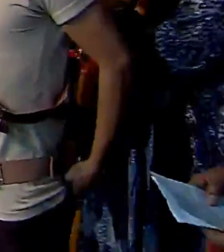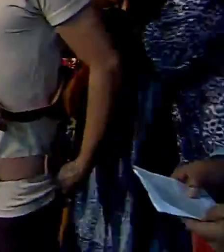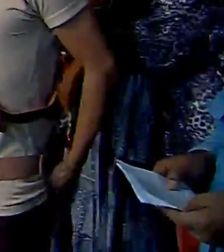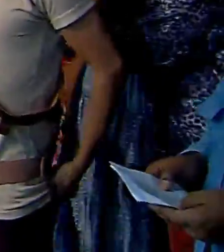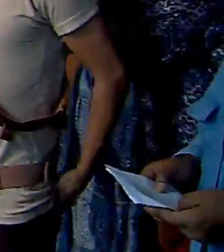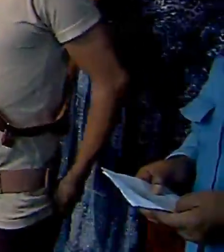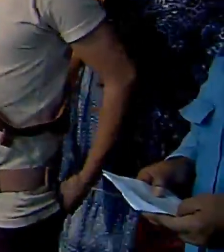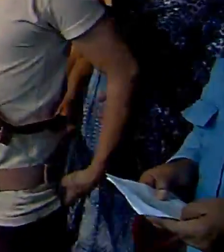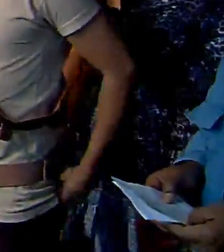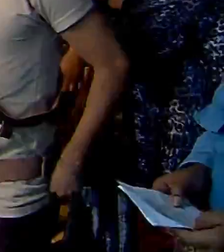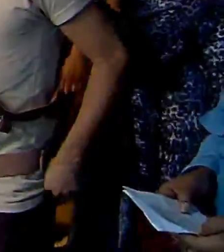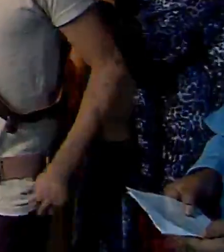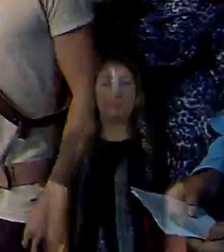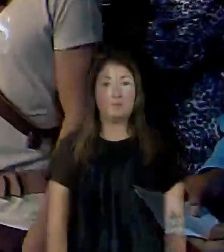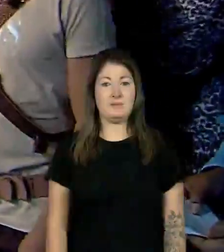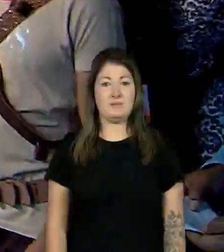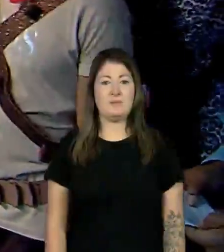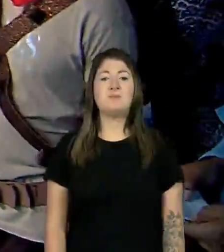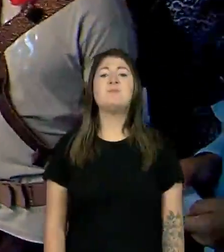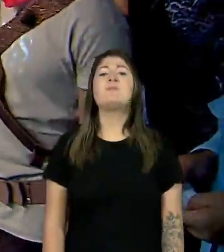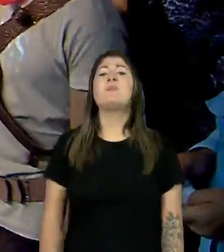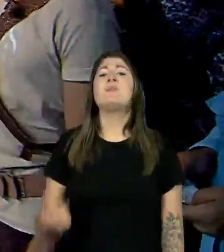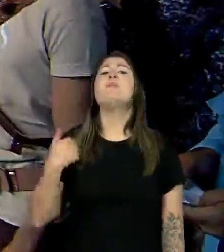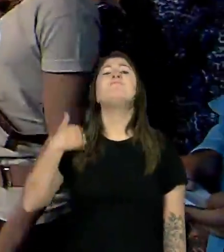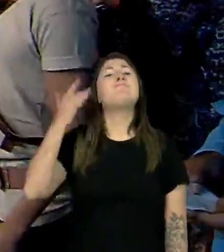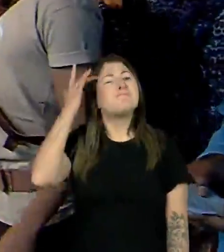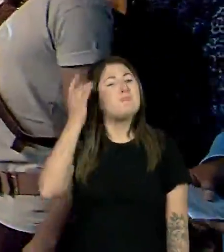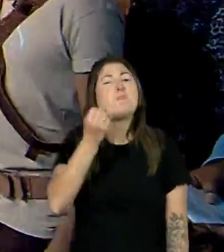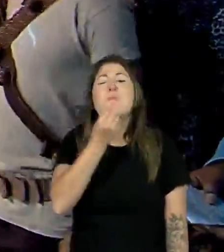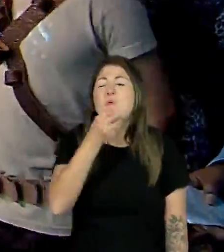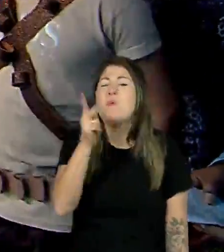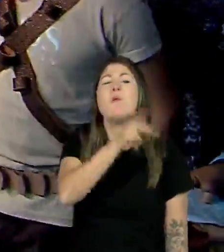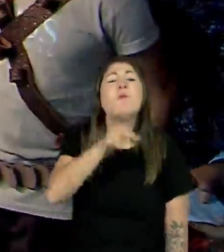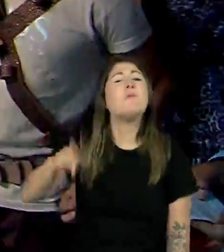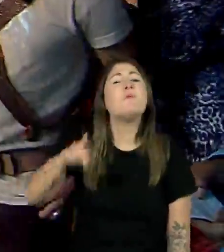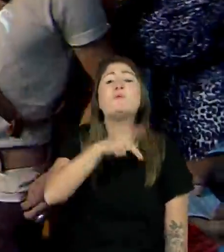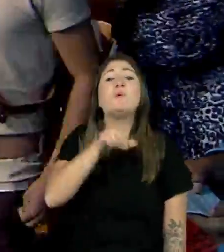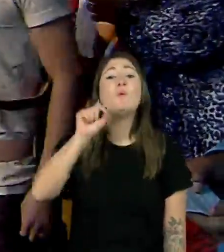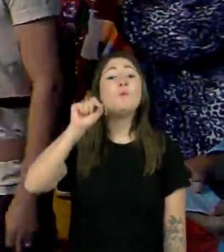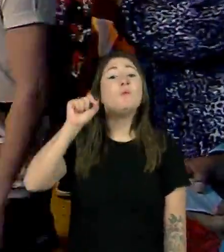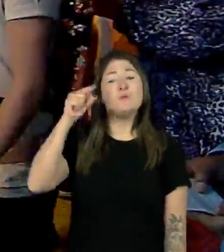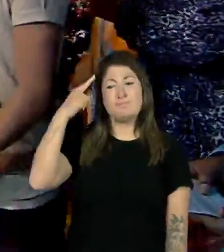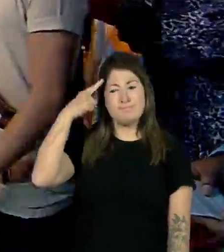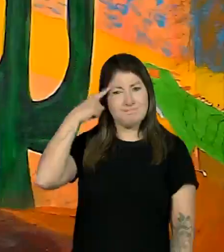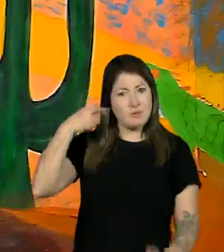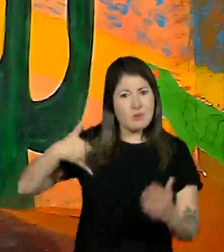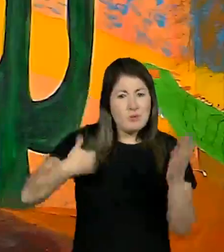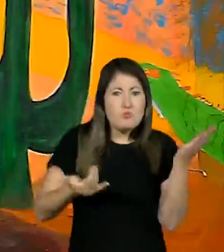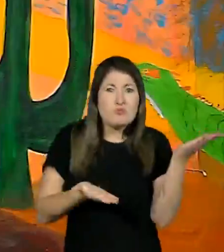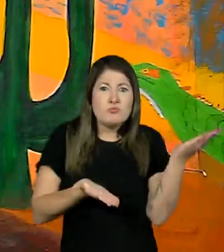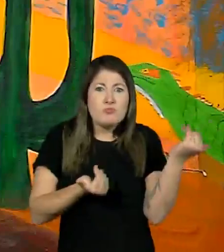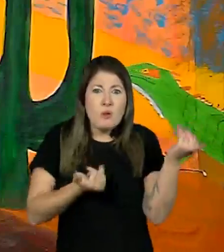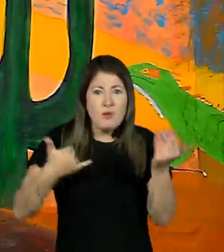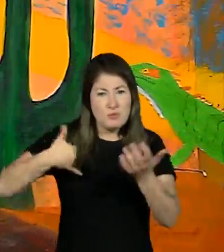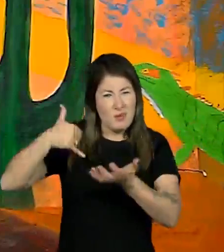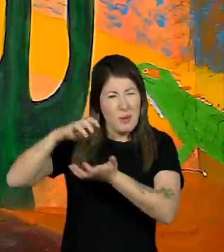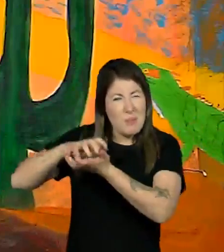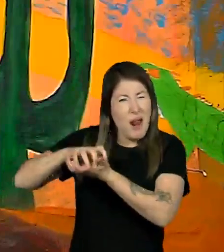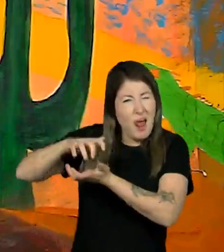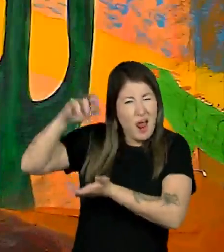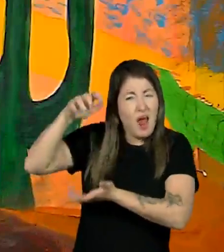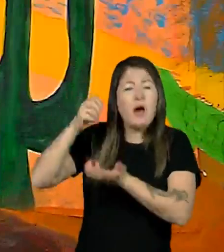Eu achei muito bom que a escola, os professores, pensou em trazer isso para os jovens, para os idosos, de falar um pouco da